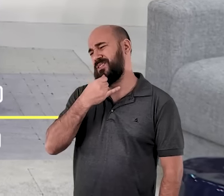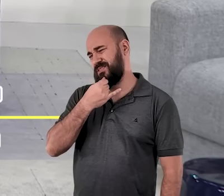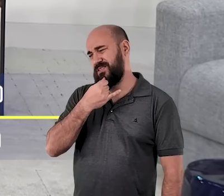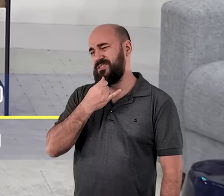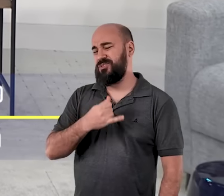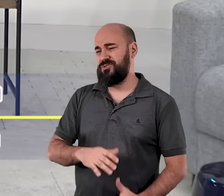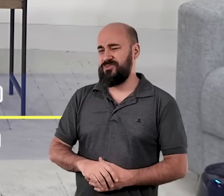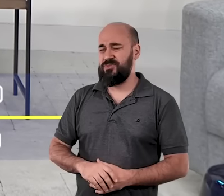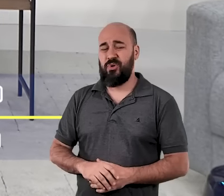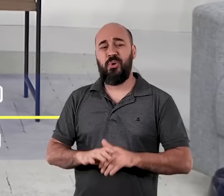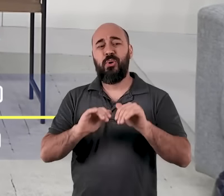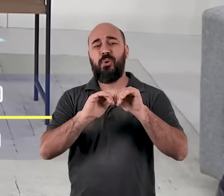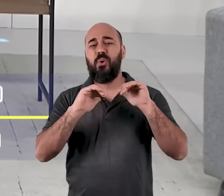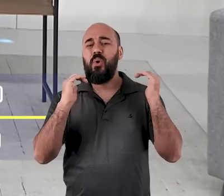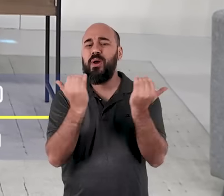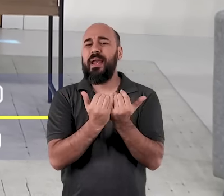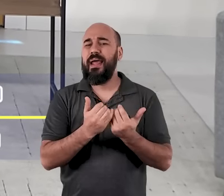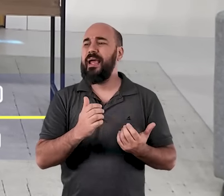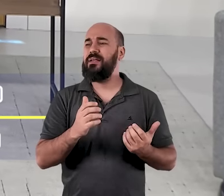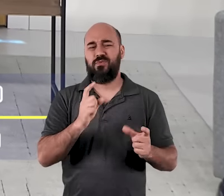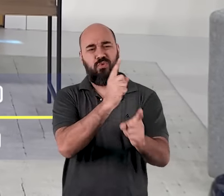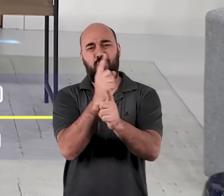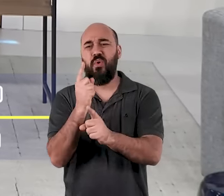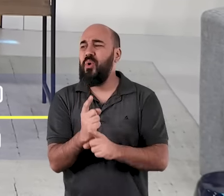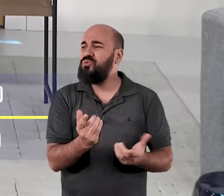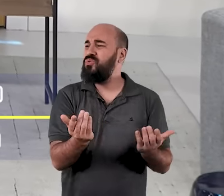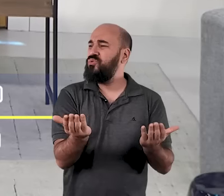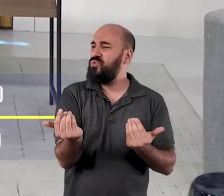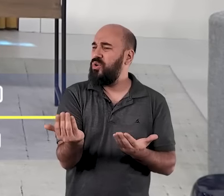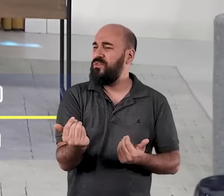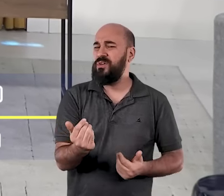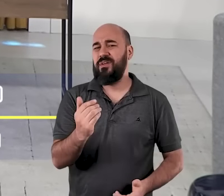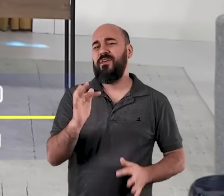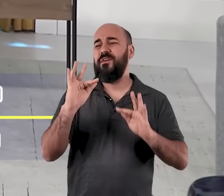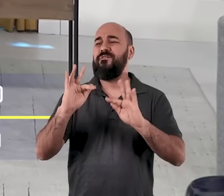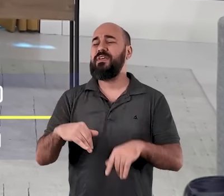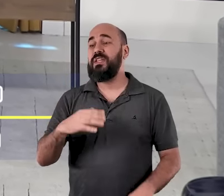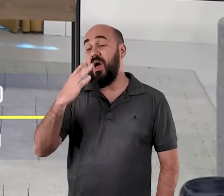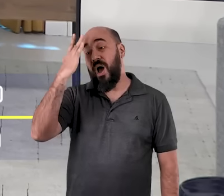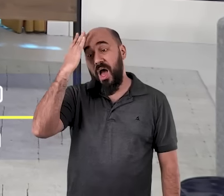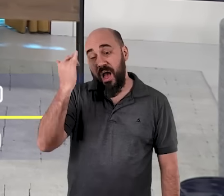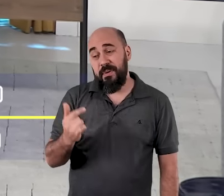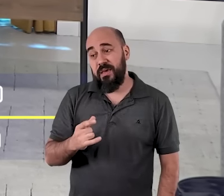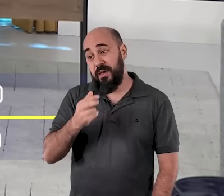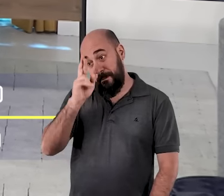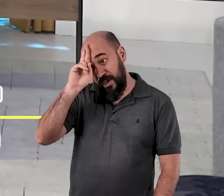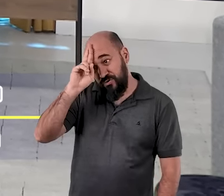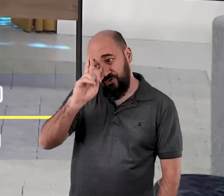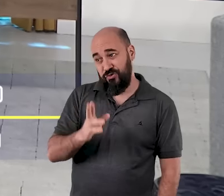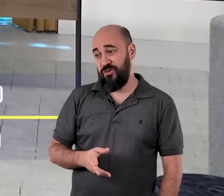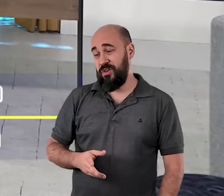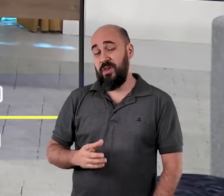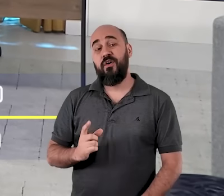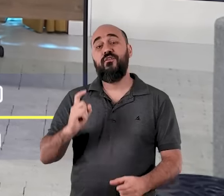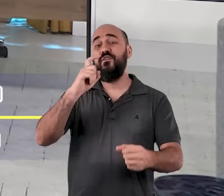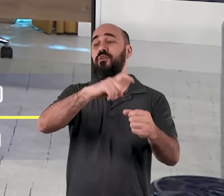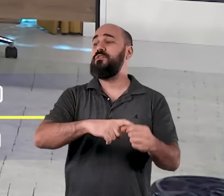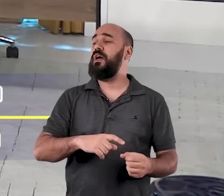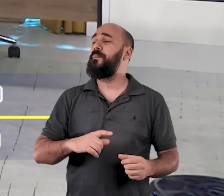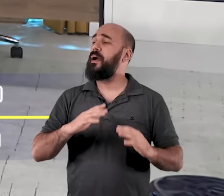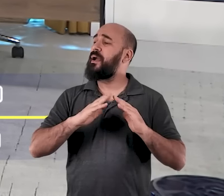o congresso, que o encontro aqui da juventude acaba amanhã, no domingo, meio-dia, e aí nós vamos para casa e